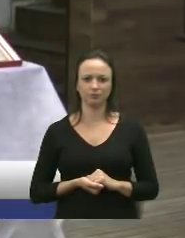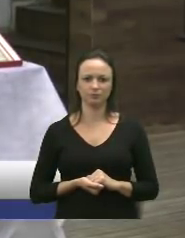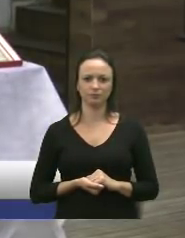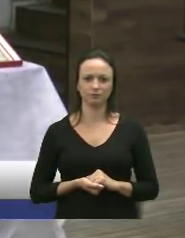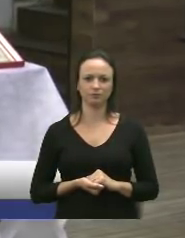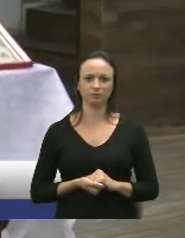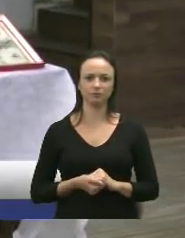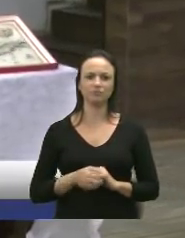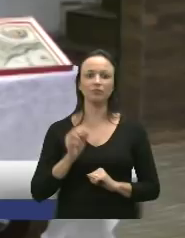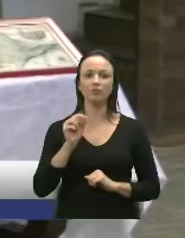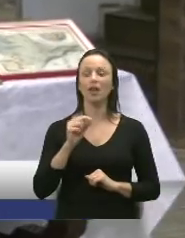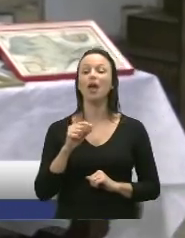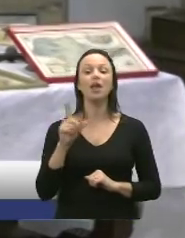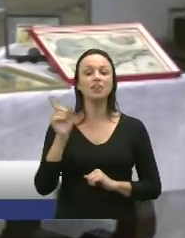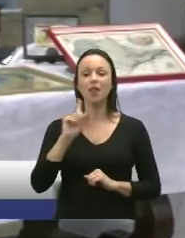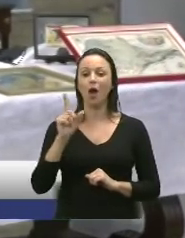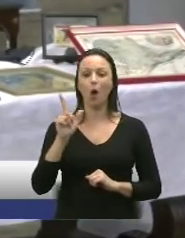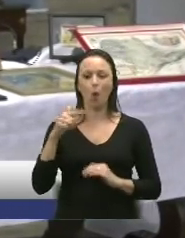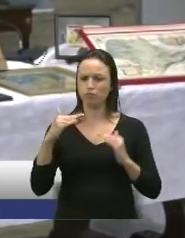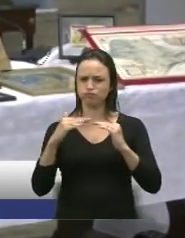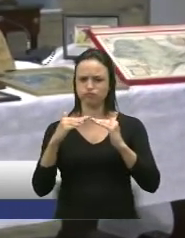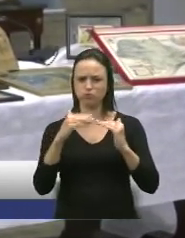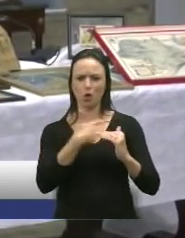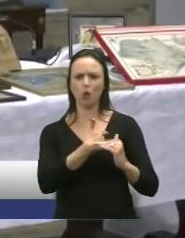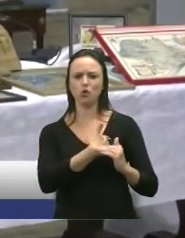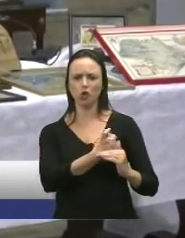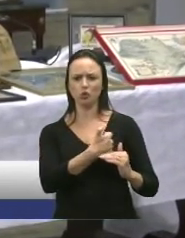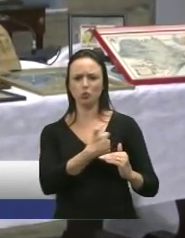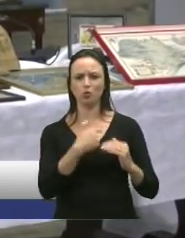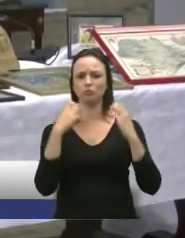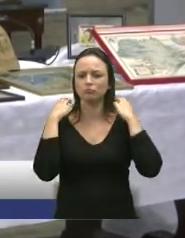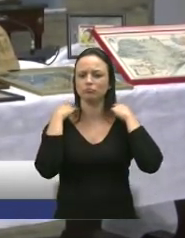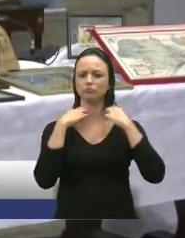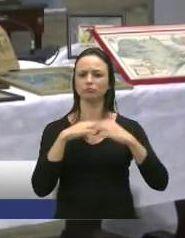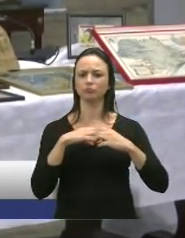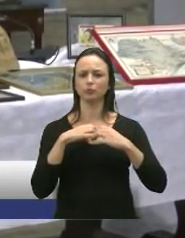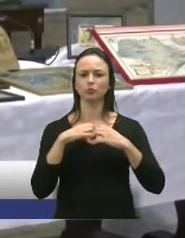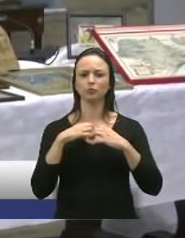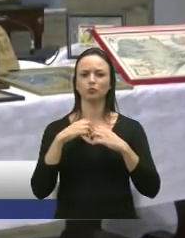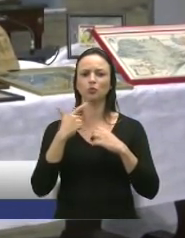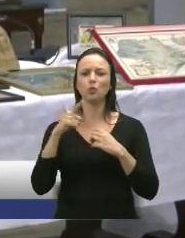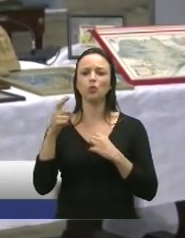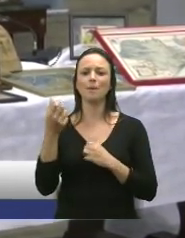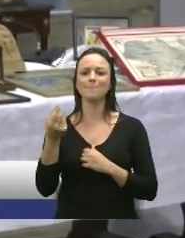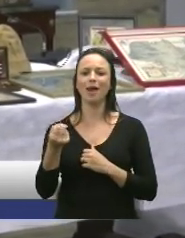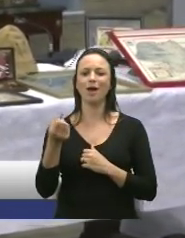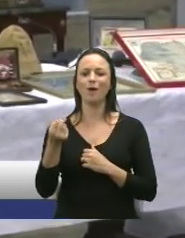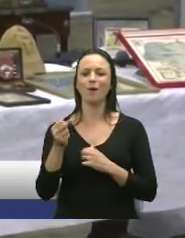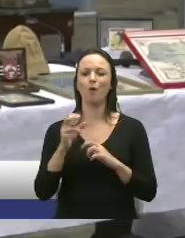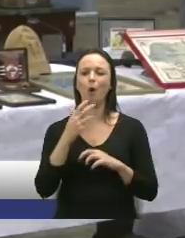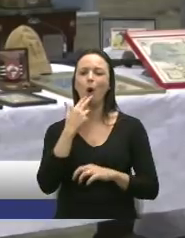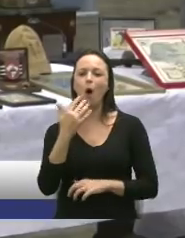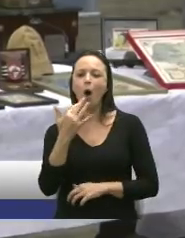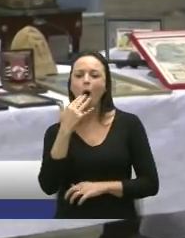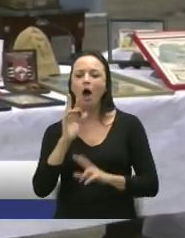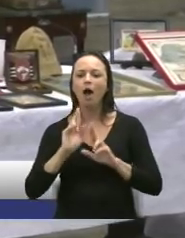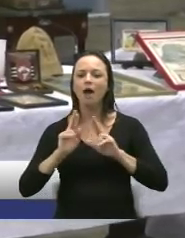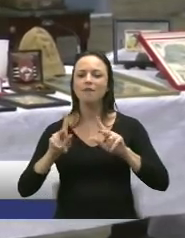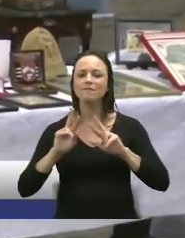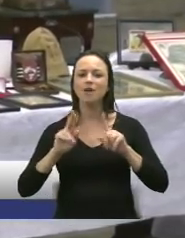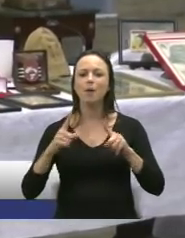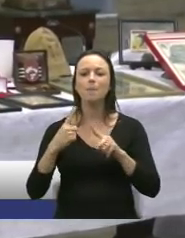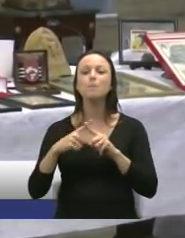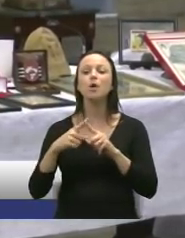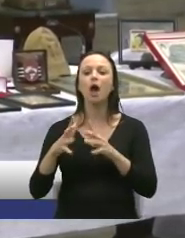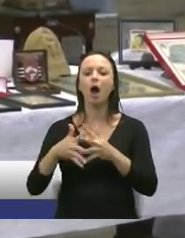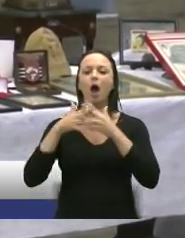Quem não é getulista improvisa o lencinho branco no pescoço. Até para não se confundir na linha de frente. Porque é uma guerra